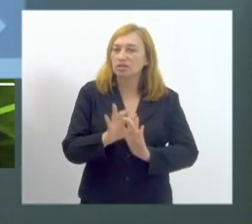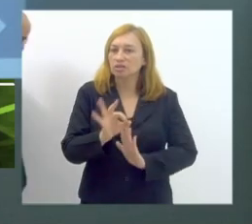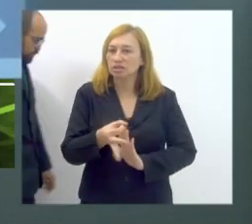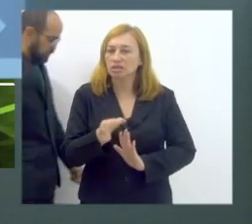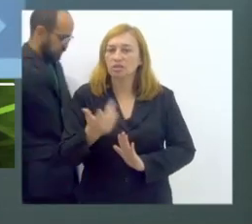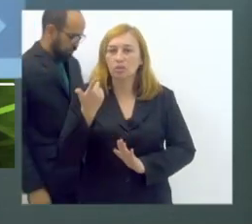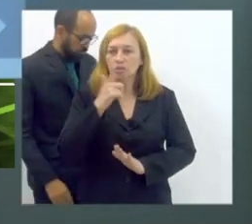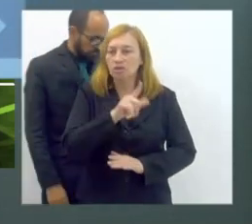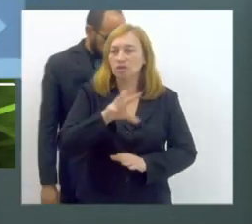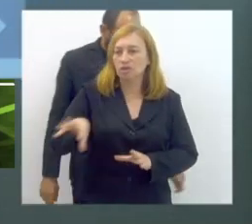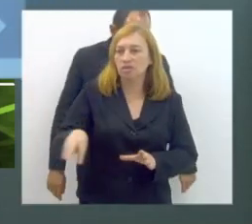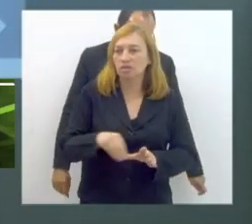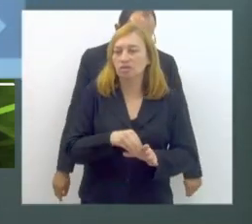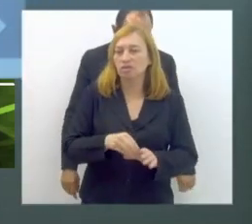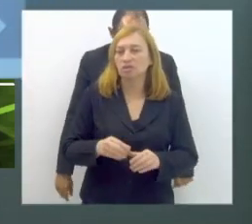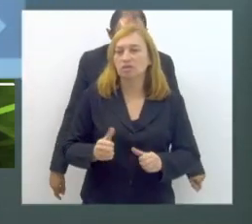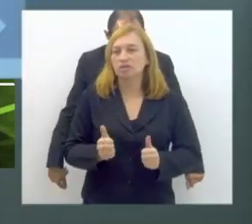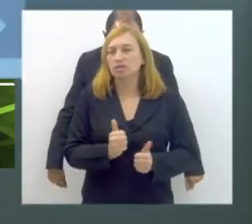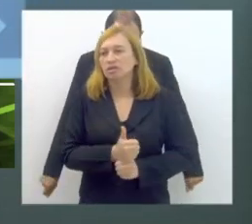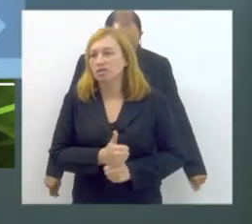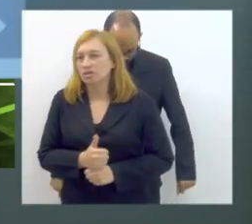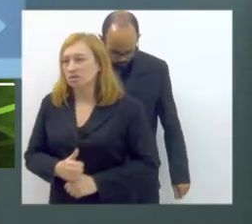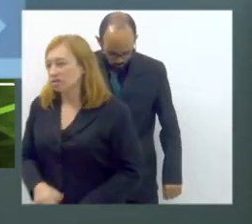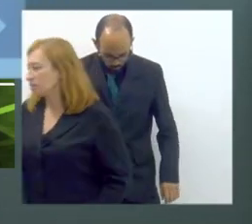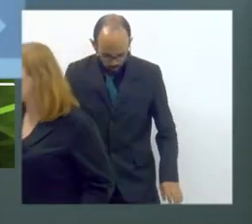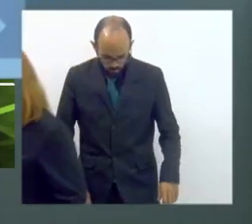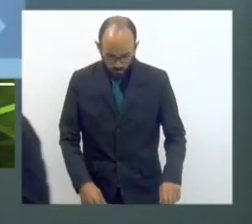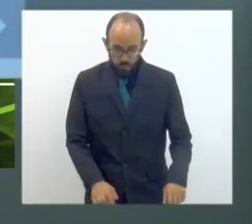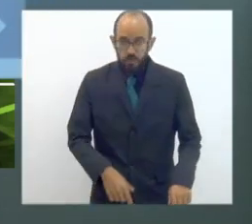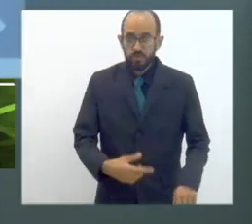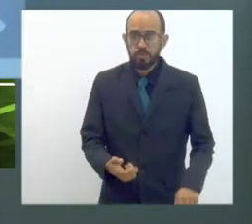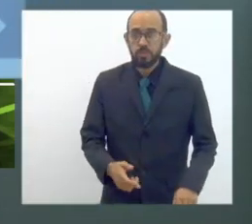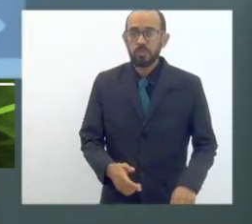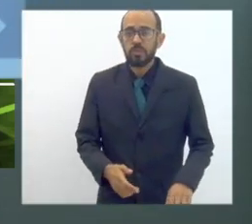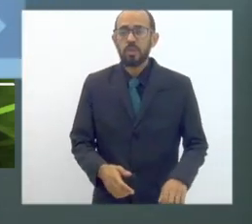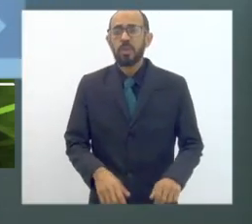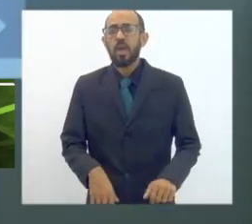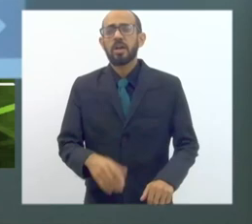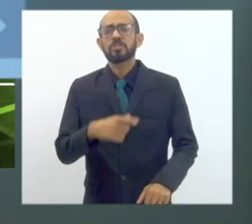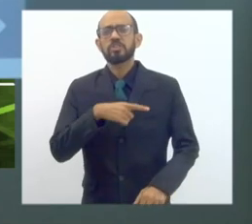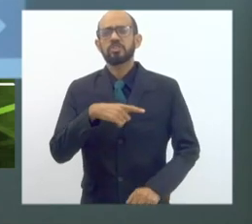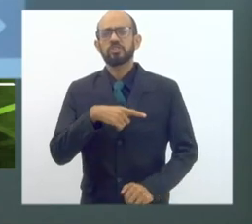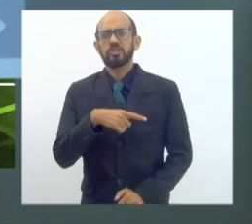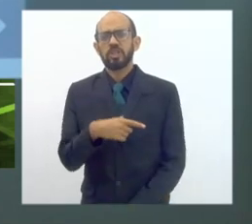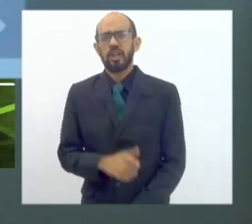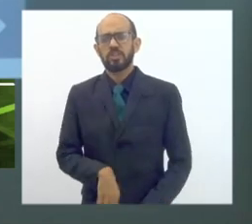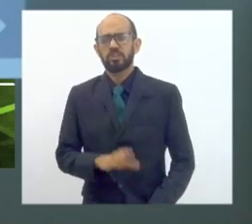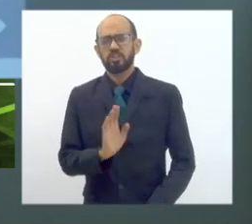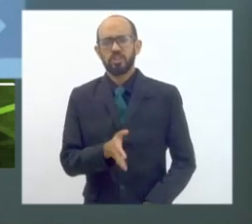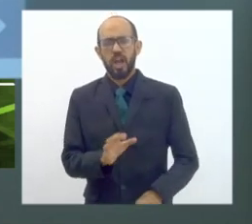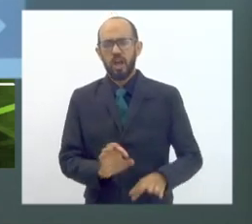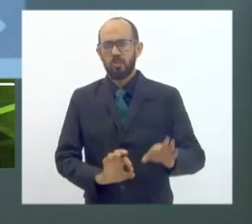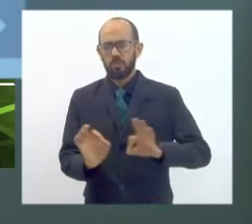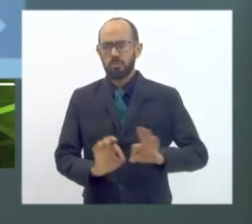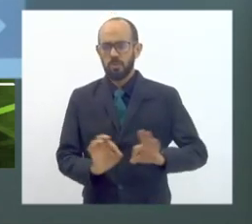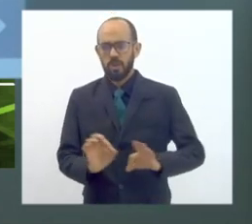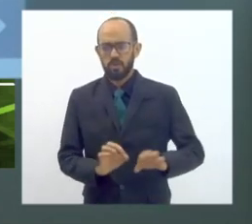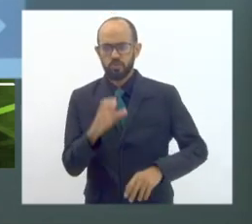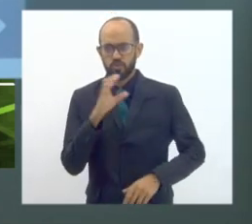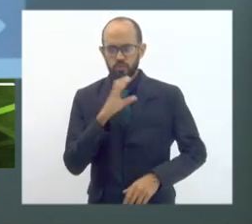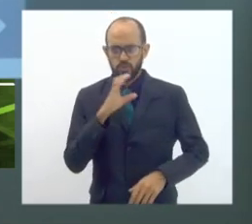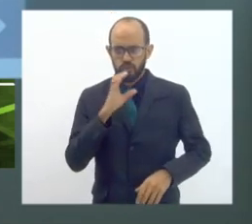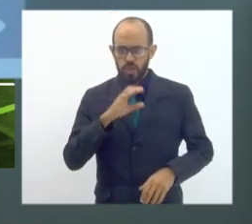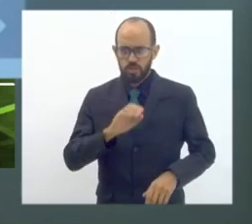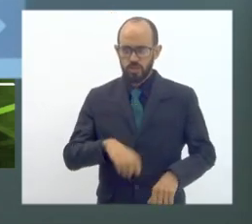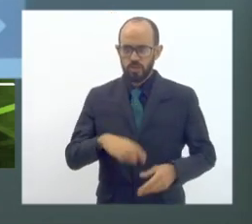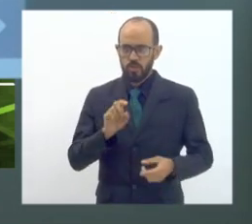conseguiu trazer para a nossa região 21 unidades de suporte. Nós já temos no nosso Plano Regional de Atenção às Urgências uma meta